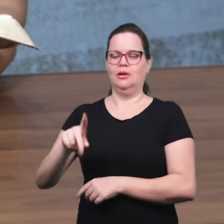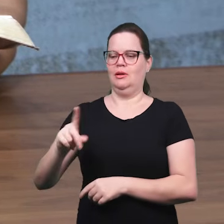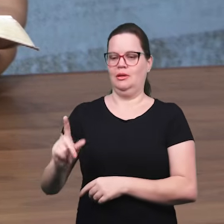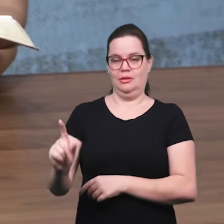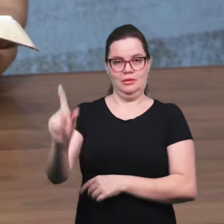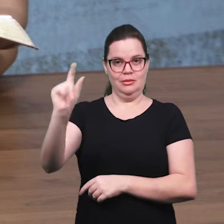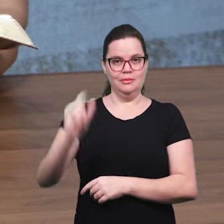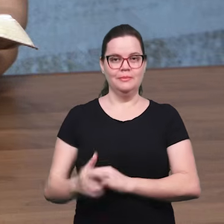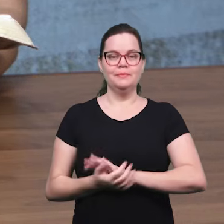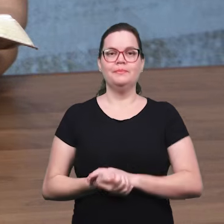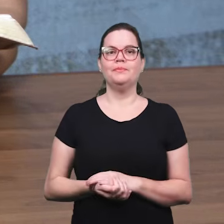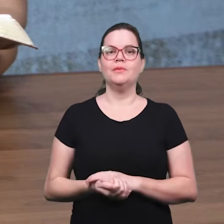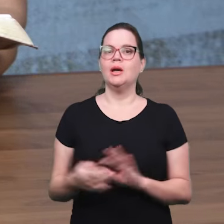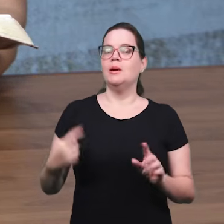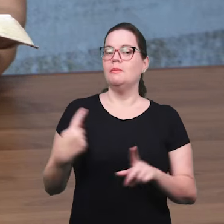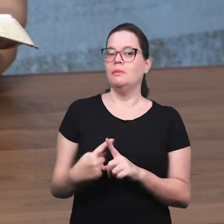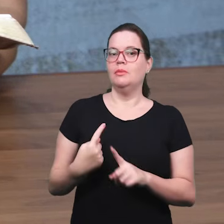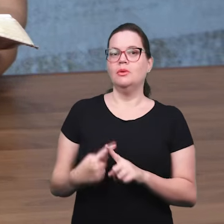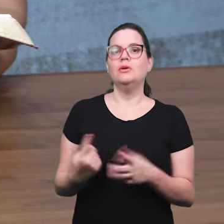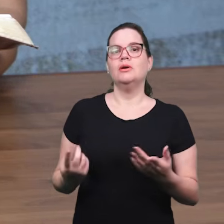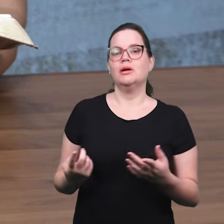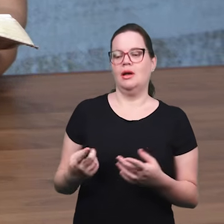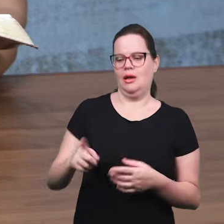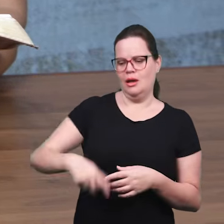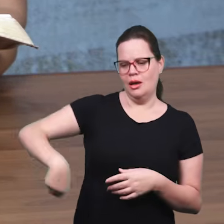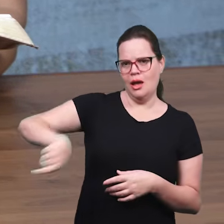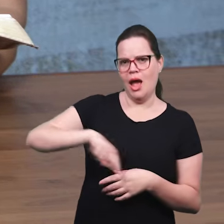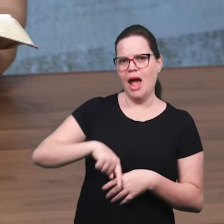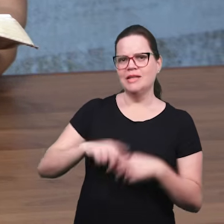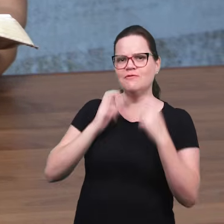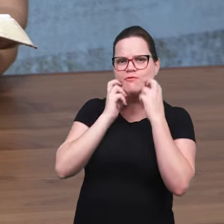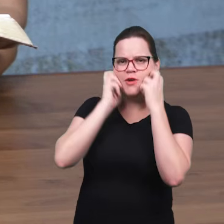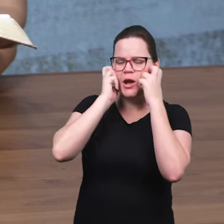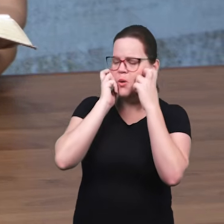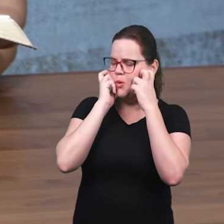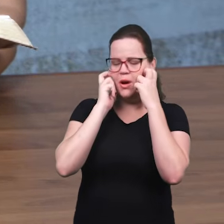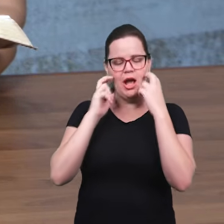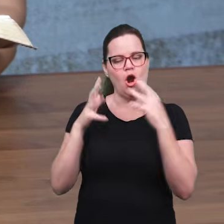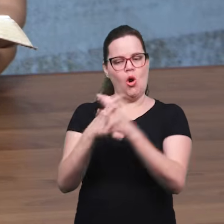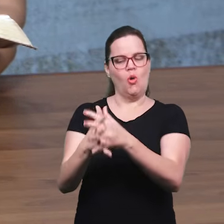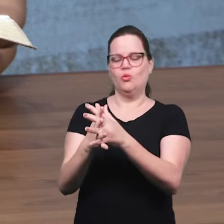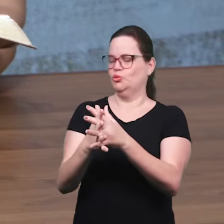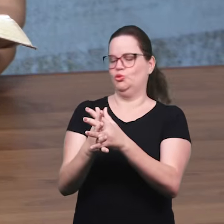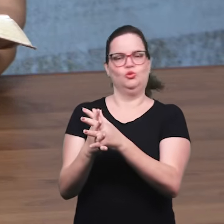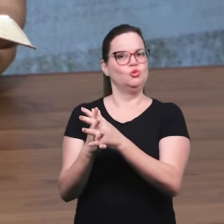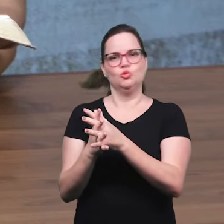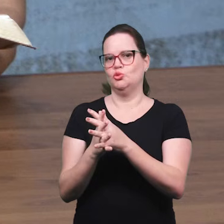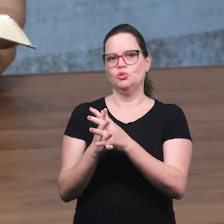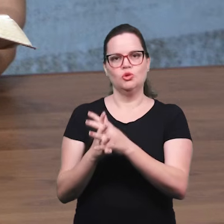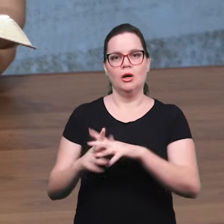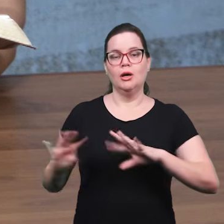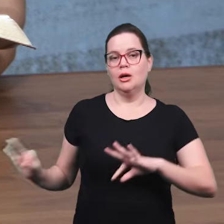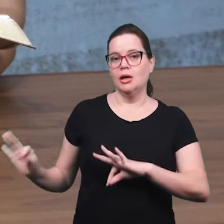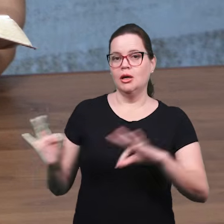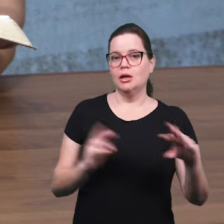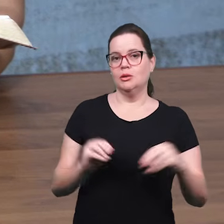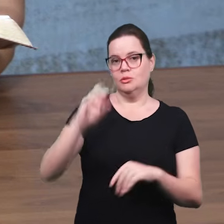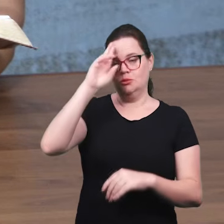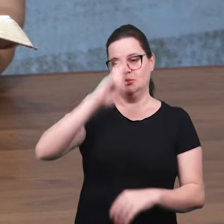salvação, pelo que não sereis envergonhados nem confundidos em todas